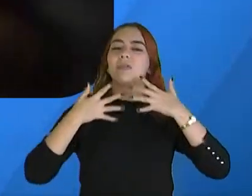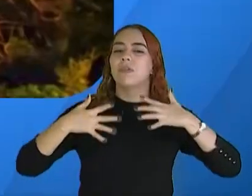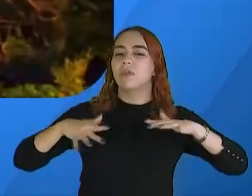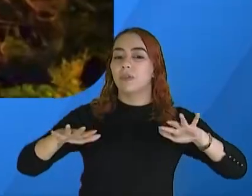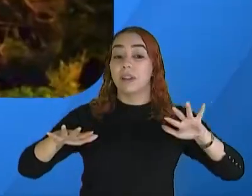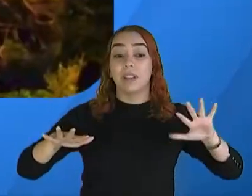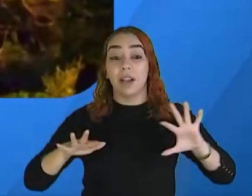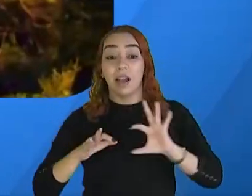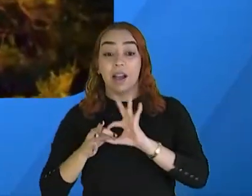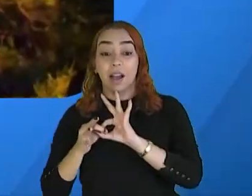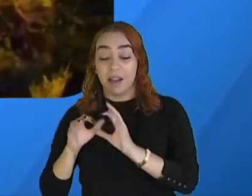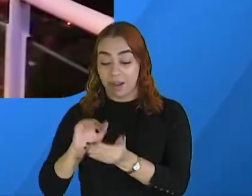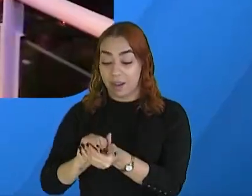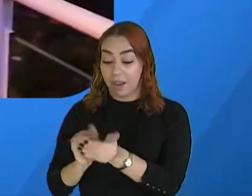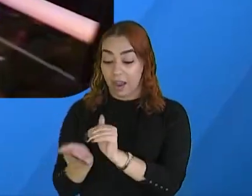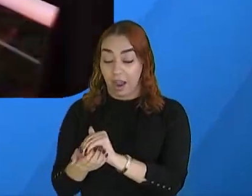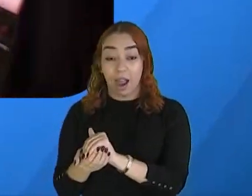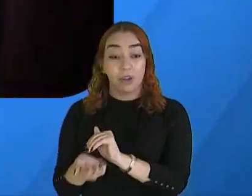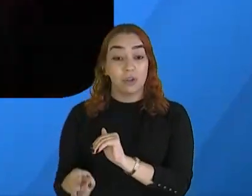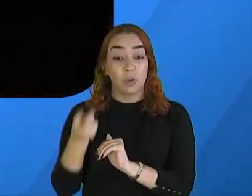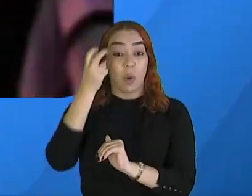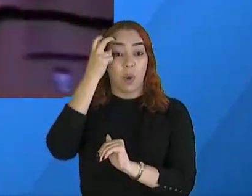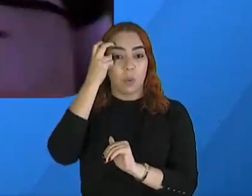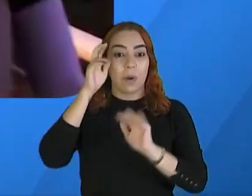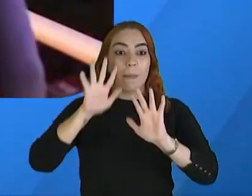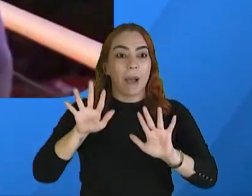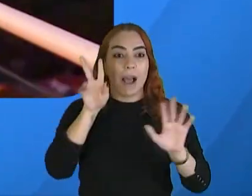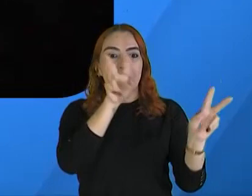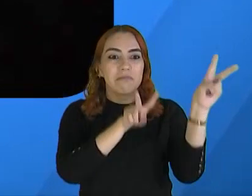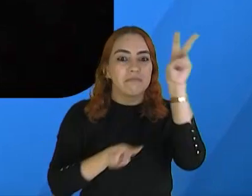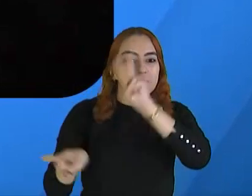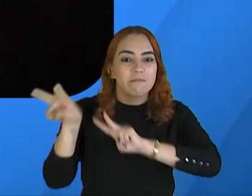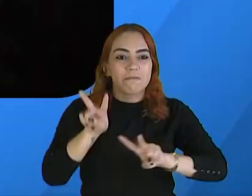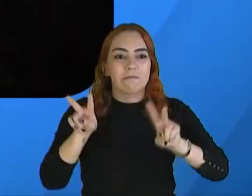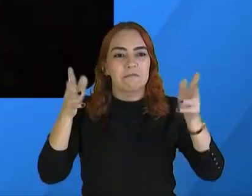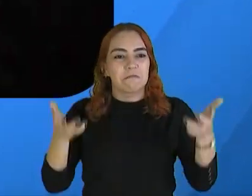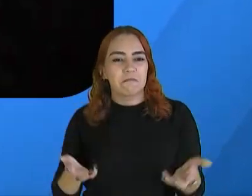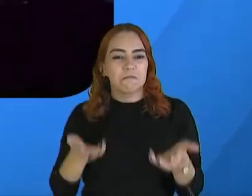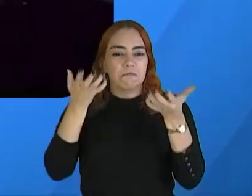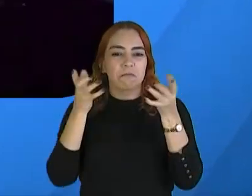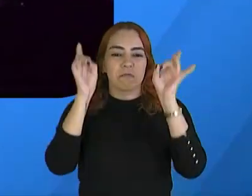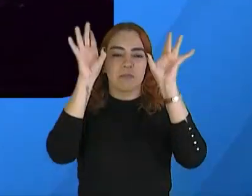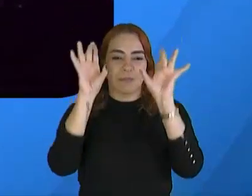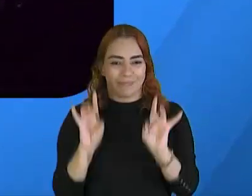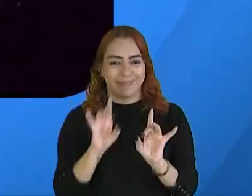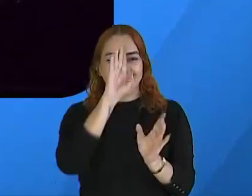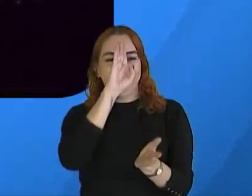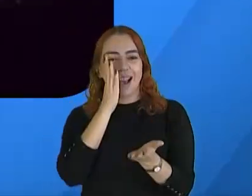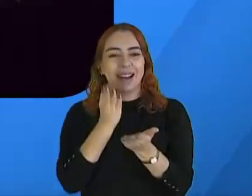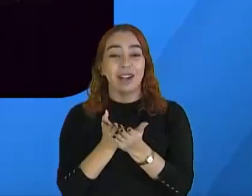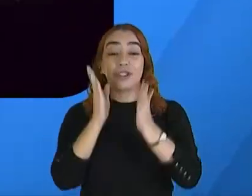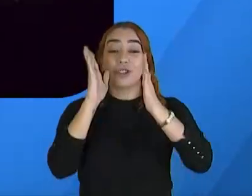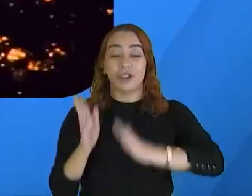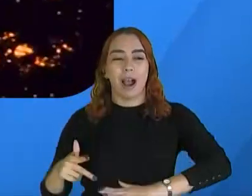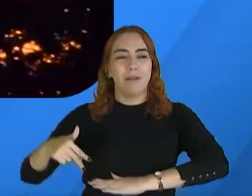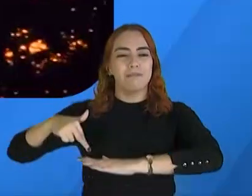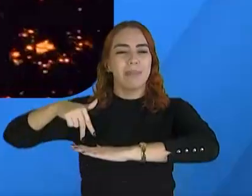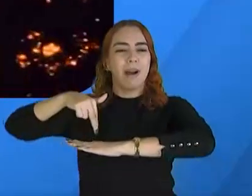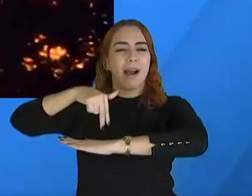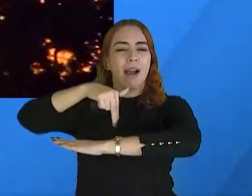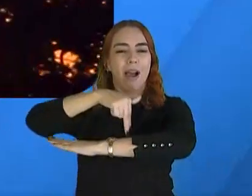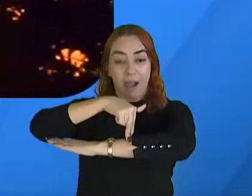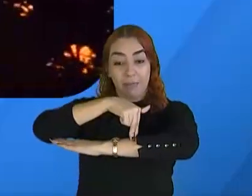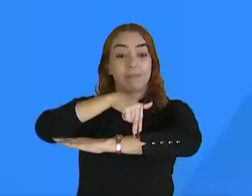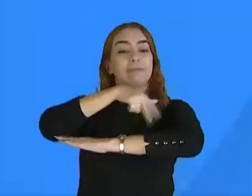natureza, arte, cultura e uma vista de tirar o fôlego? Acredite, o Complexo Mirante do Caldas, em Barbalha, tem